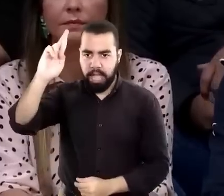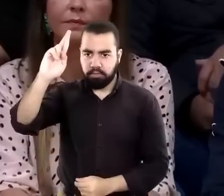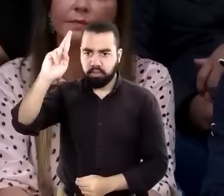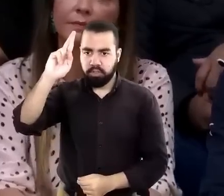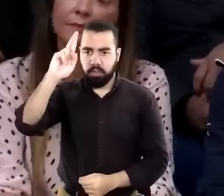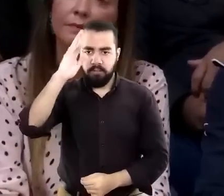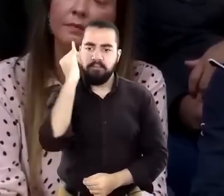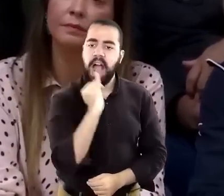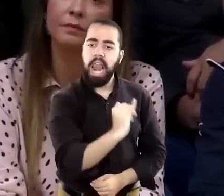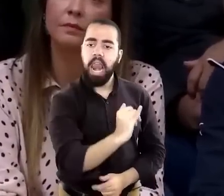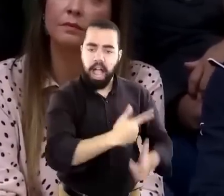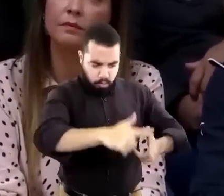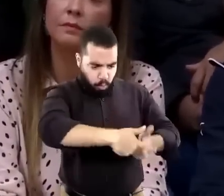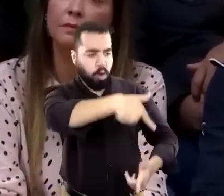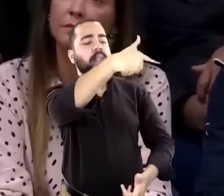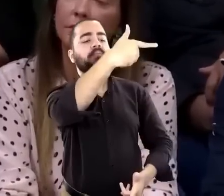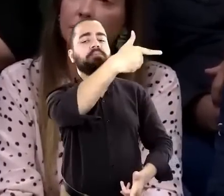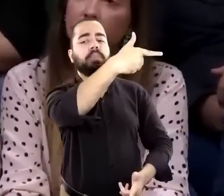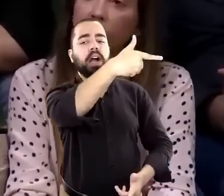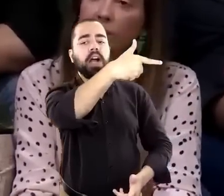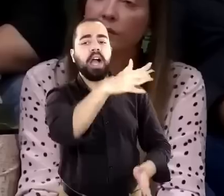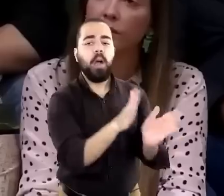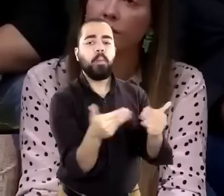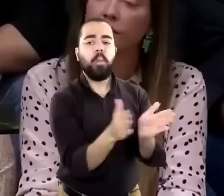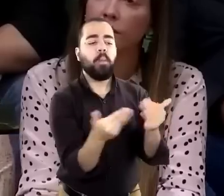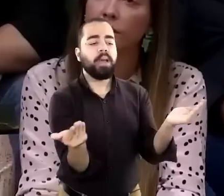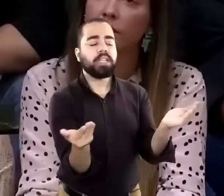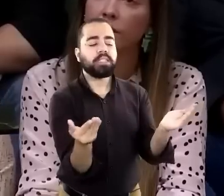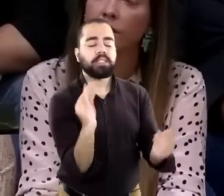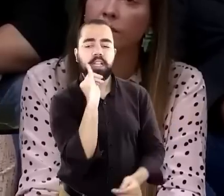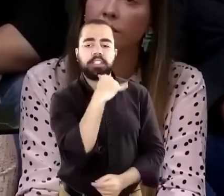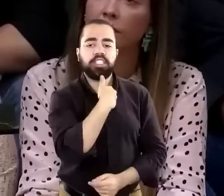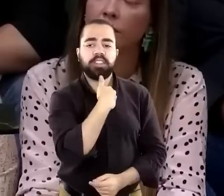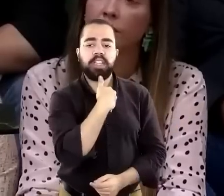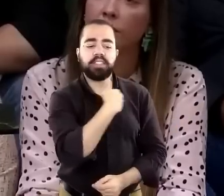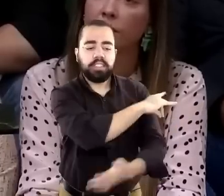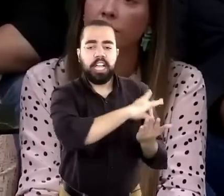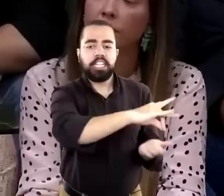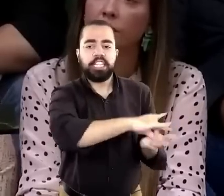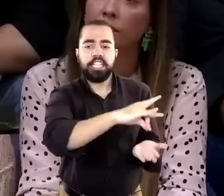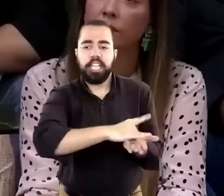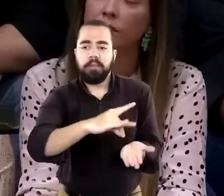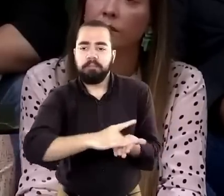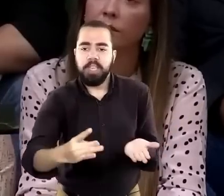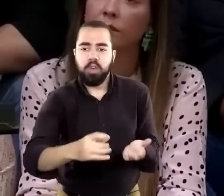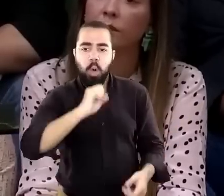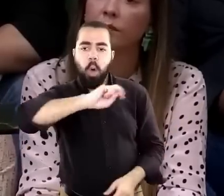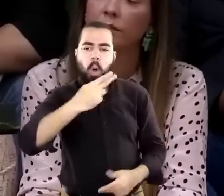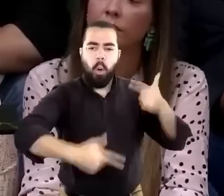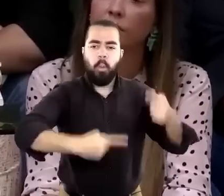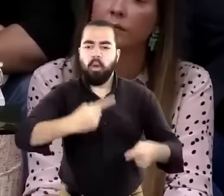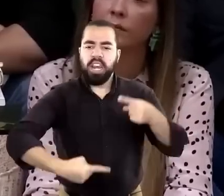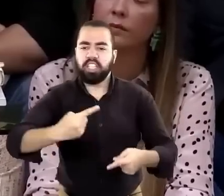para os montes das dificuldades, seja da pobreza do povo, seja do desânimo do povo, seja dos inimigos à volta, seja do embargo